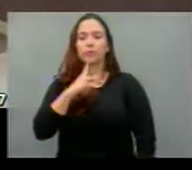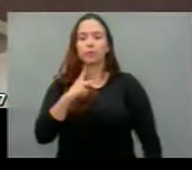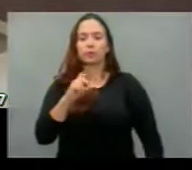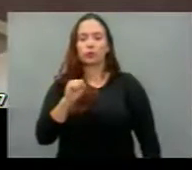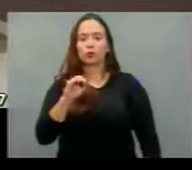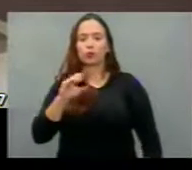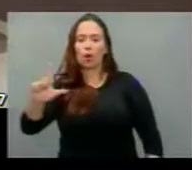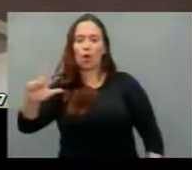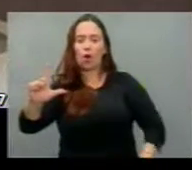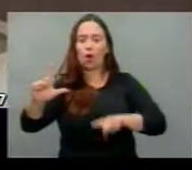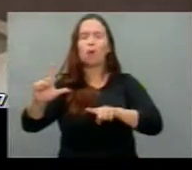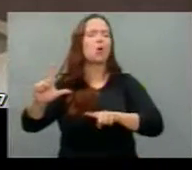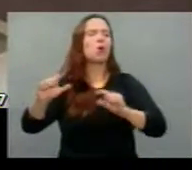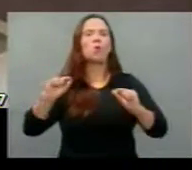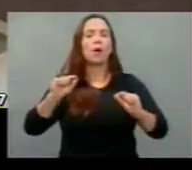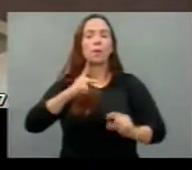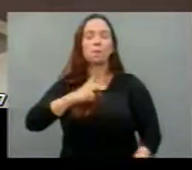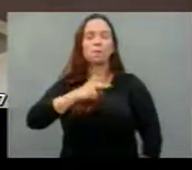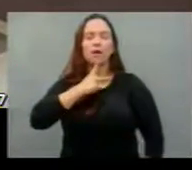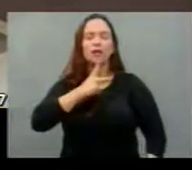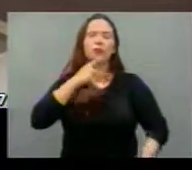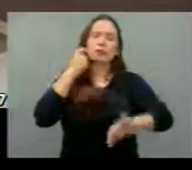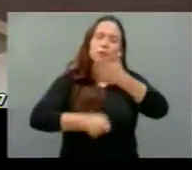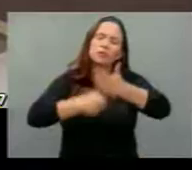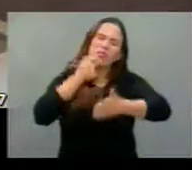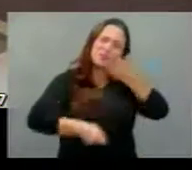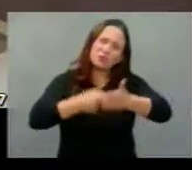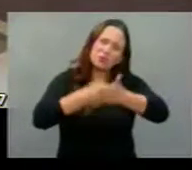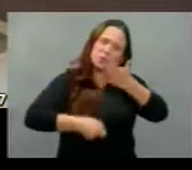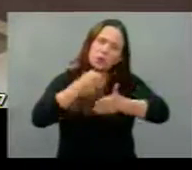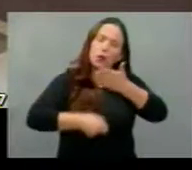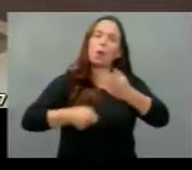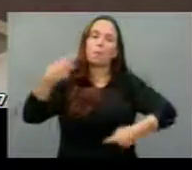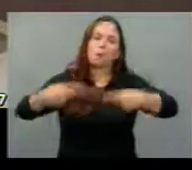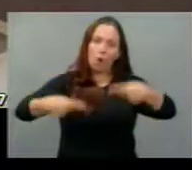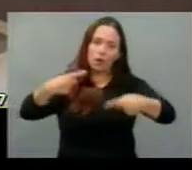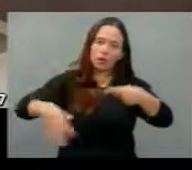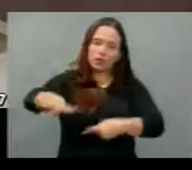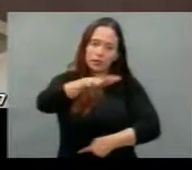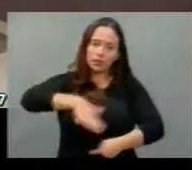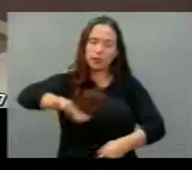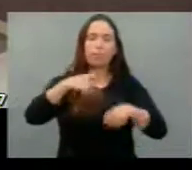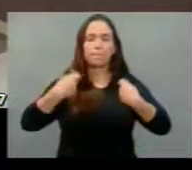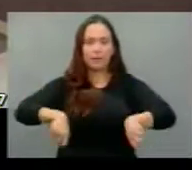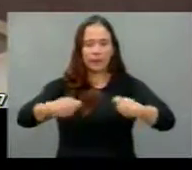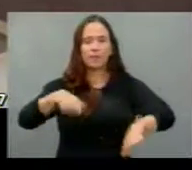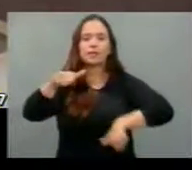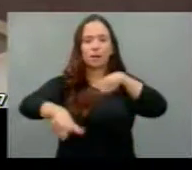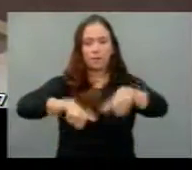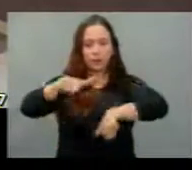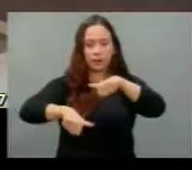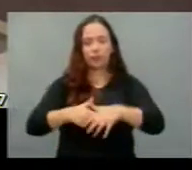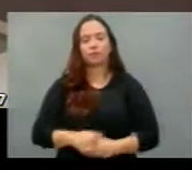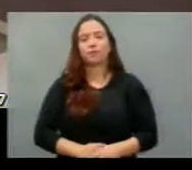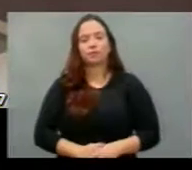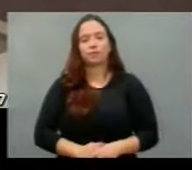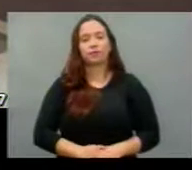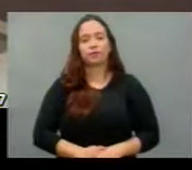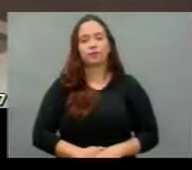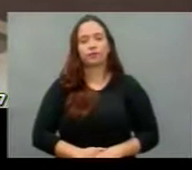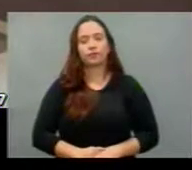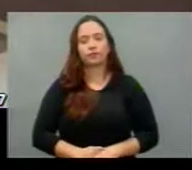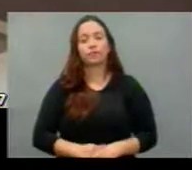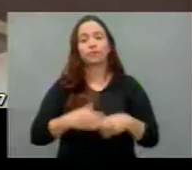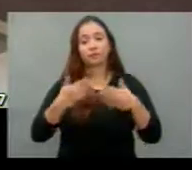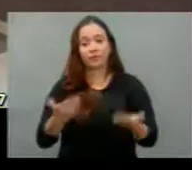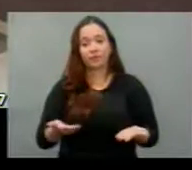e um partido que, sobretudo, tem lutado veementemente pela reforma política. E para nós, o que as